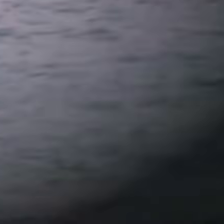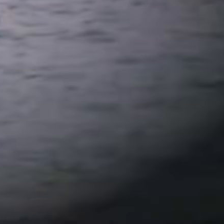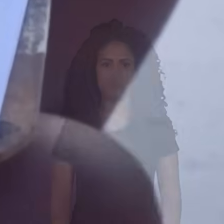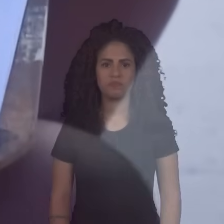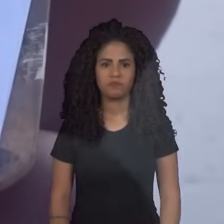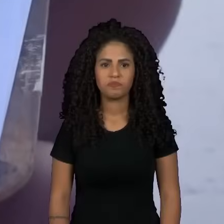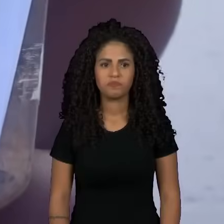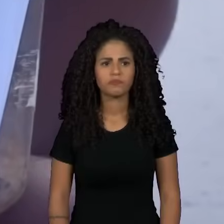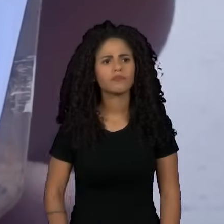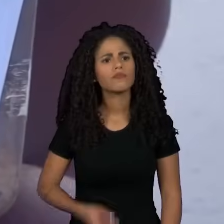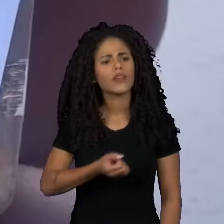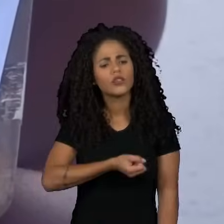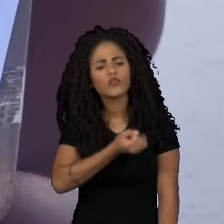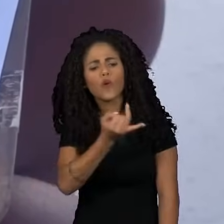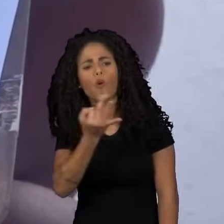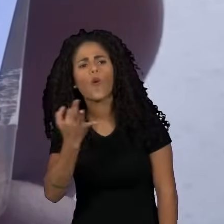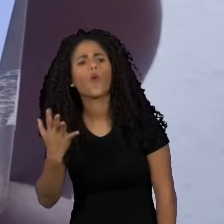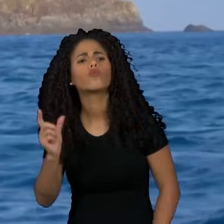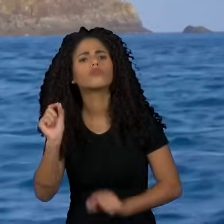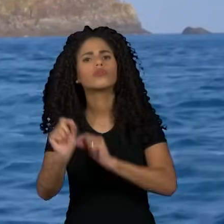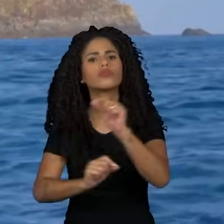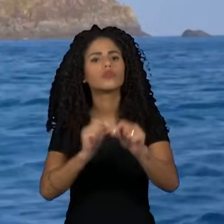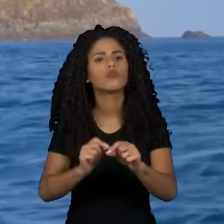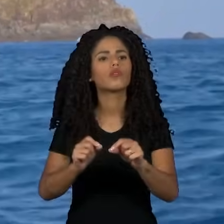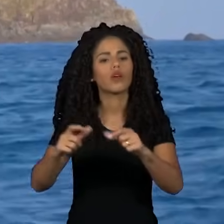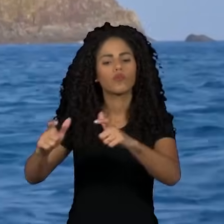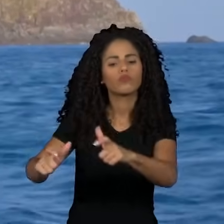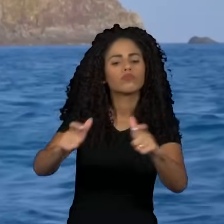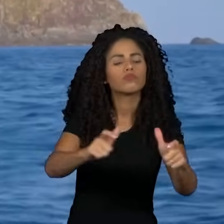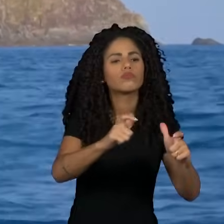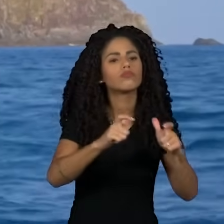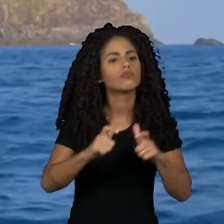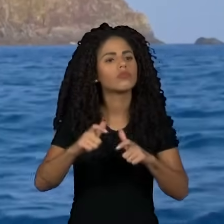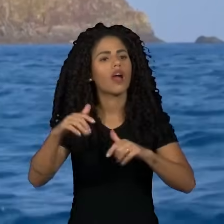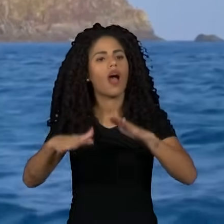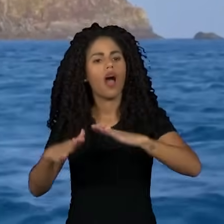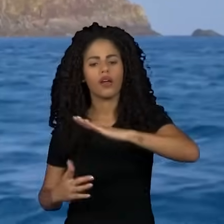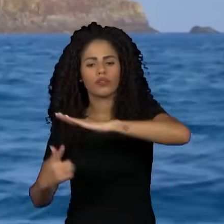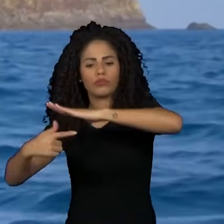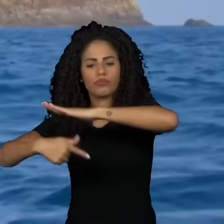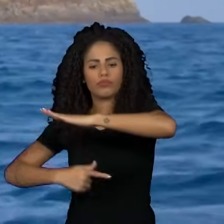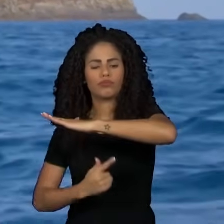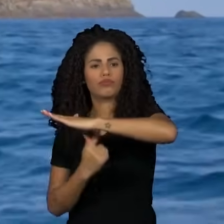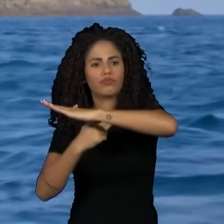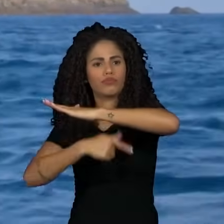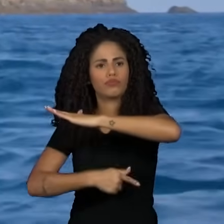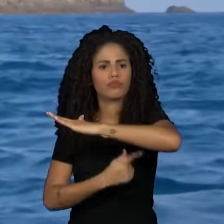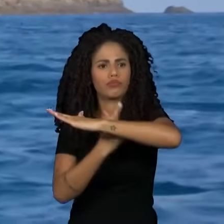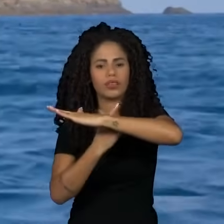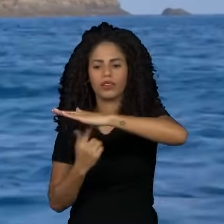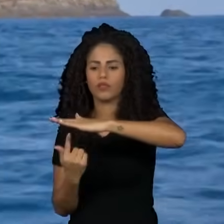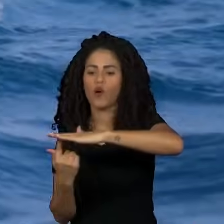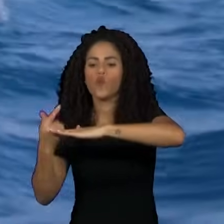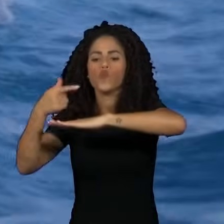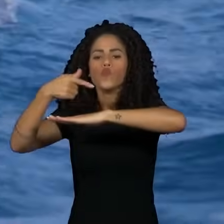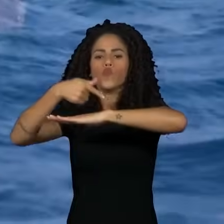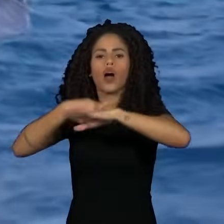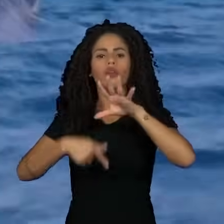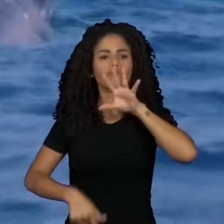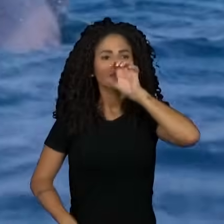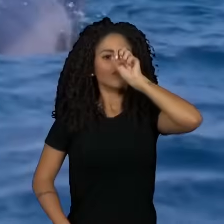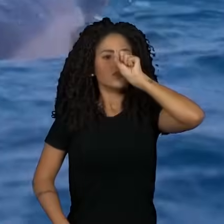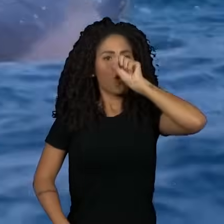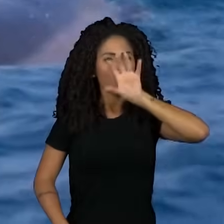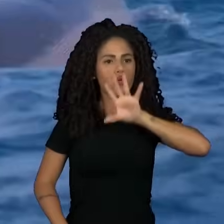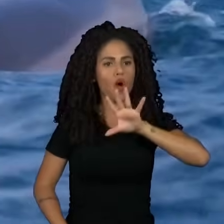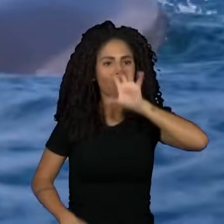A contagem dos golfinhos ela é feita quando os golfinhos eles estão em deslocamento. Quando os golfinhos estão em deslocamento, eles precisam também subir para respirar, né? São animais que têm respiração pulmonar, então eles